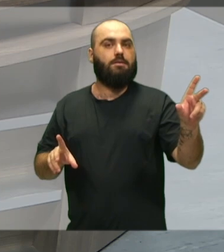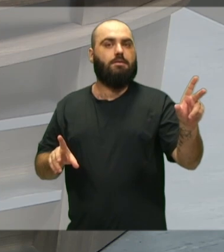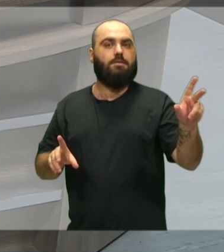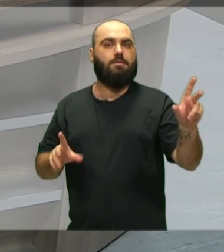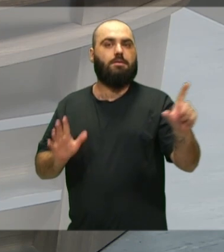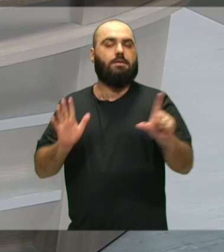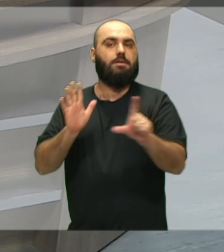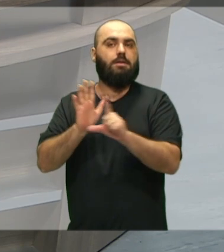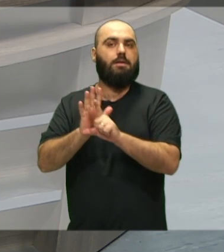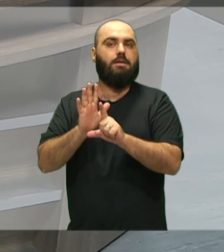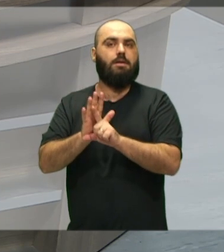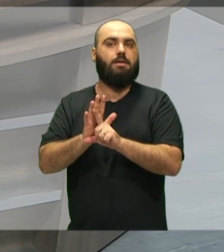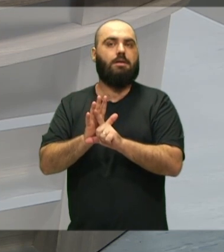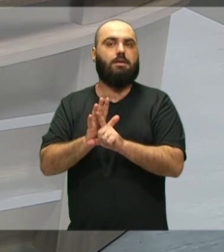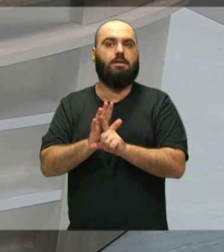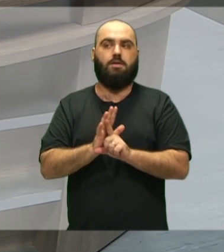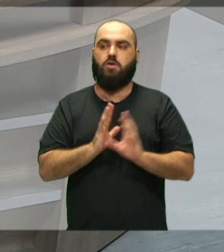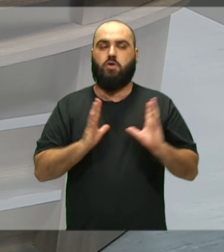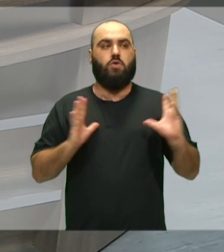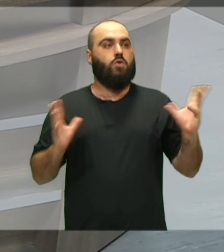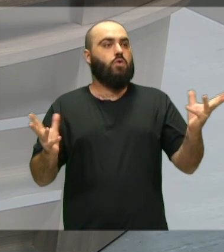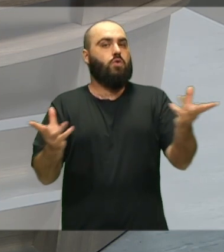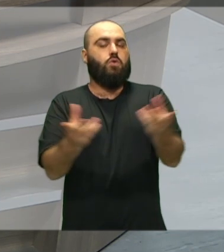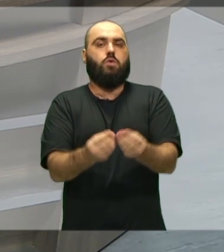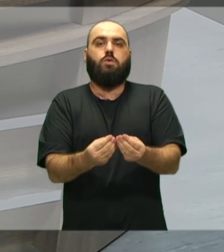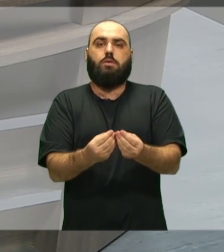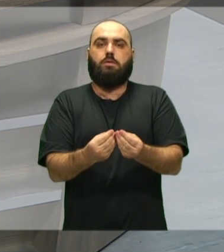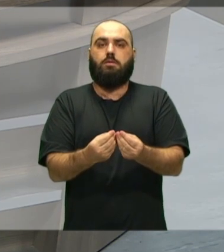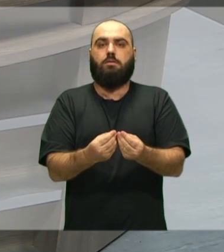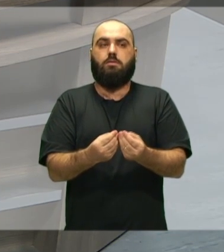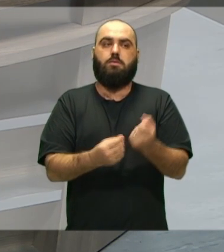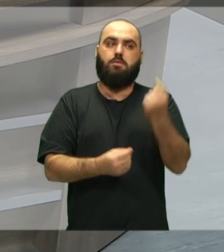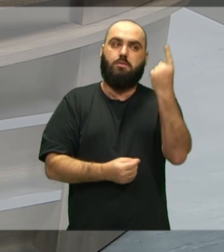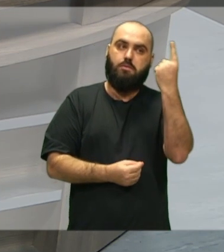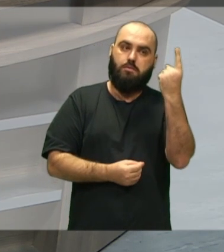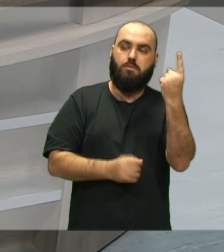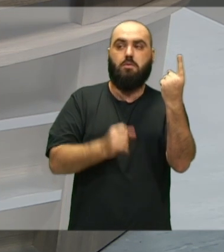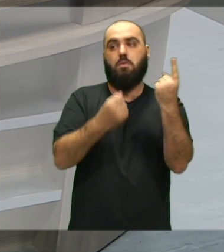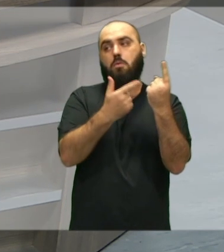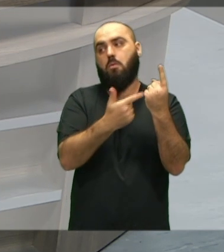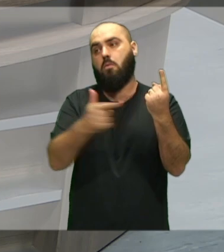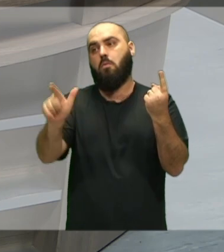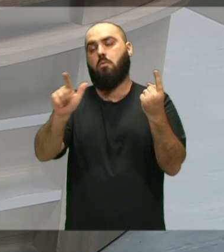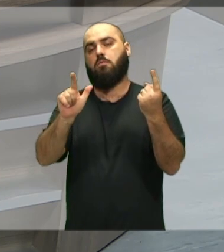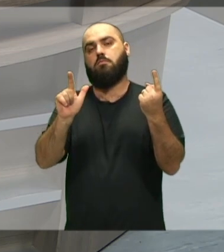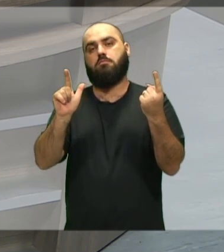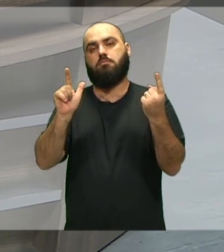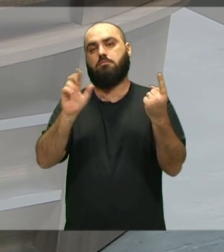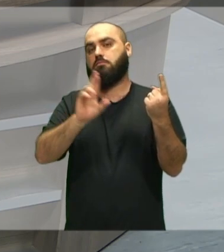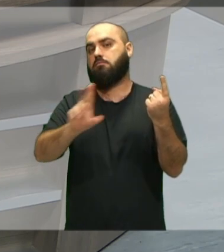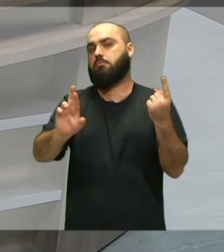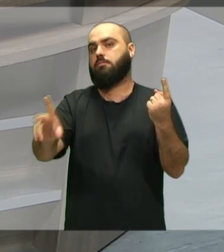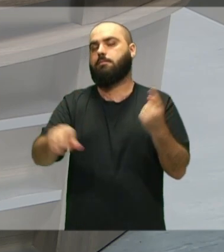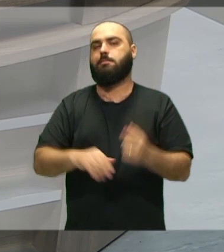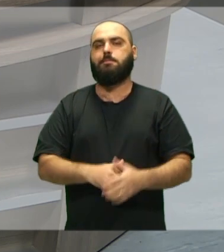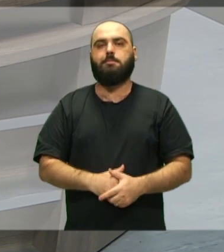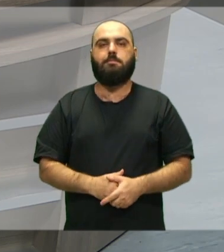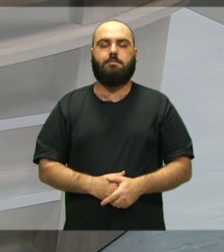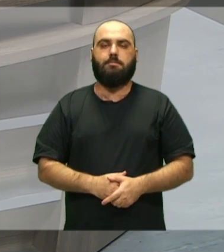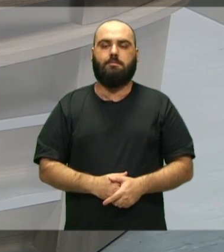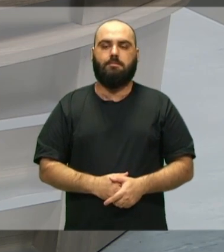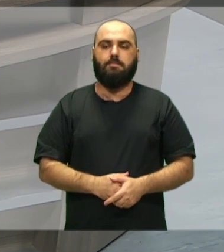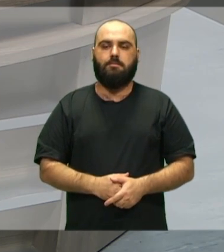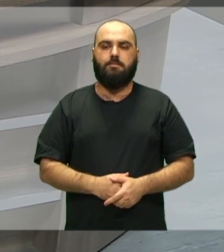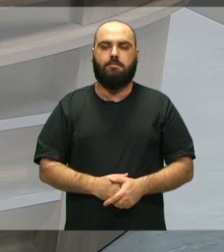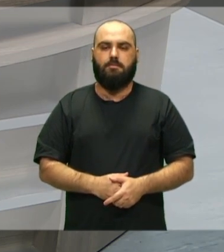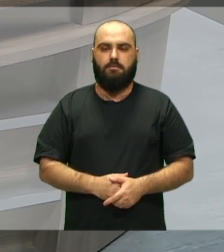vai conseguir preencher todas as necessidades, seja de um, seja para outro. Então, um dos benefícios